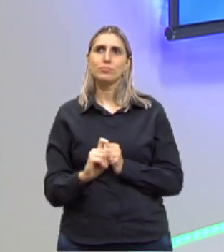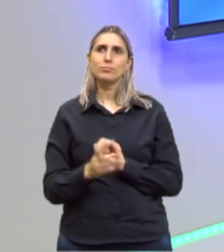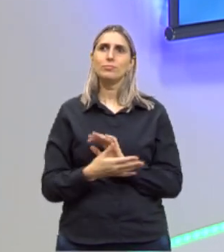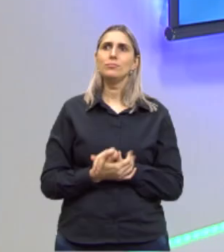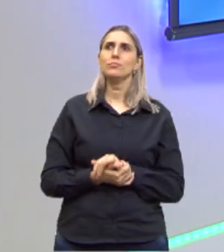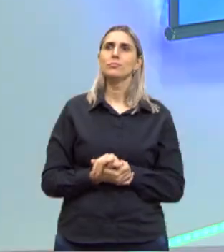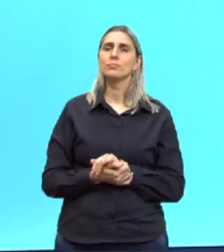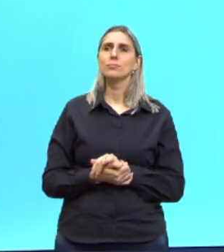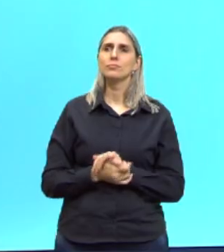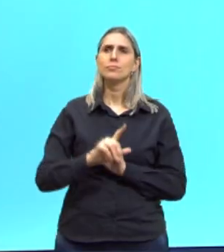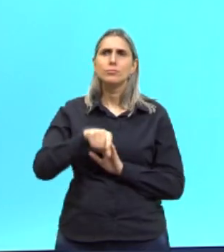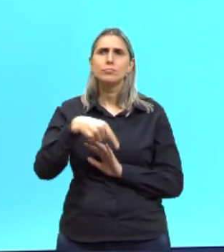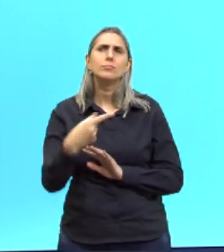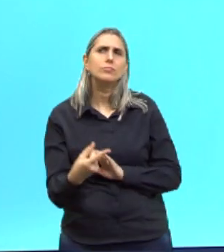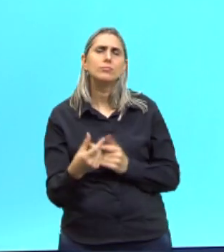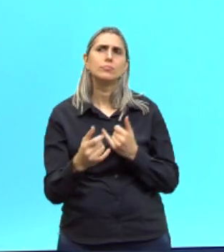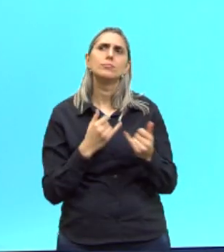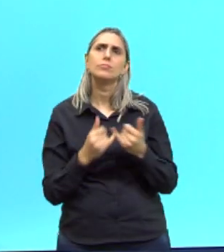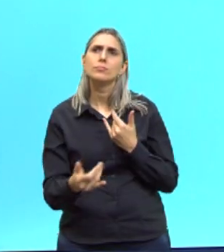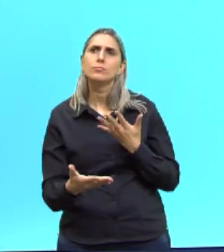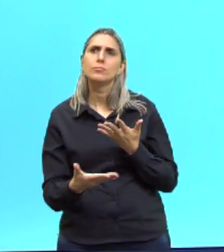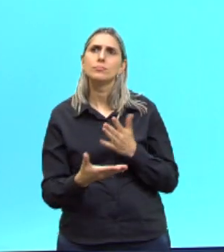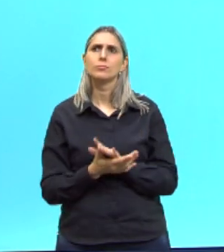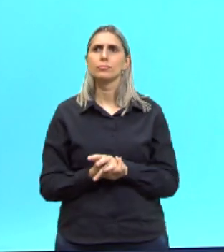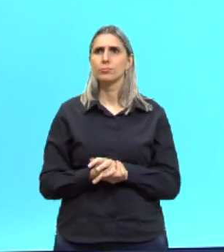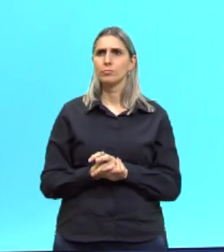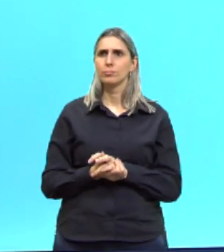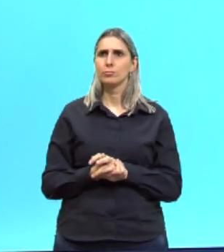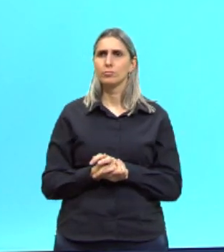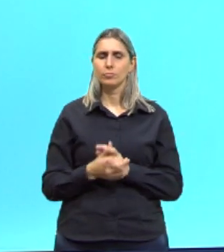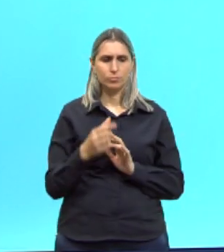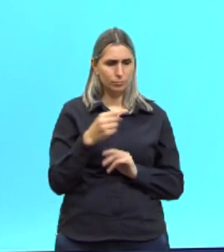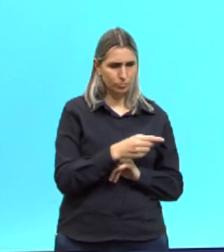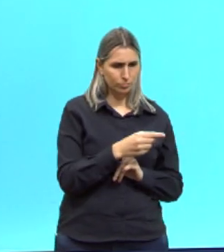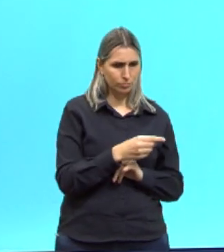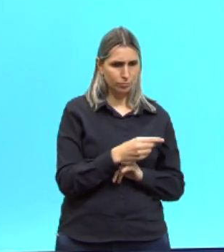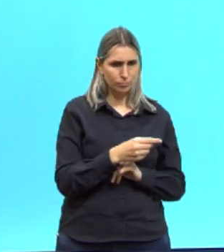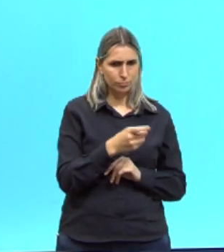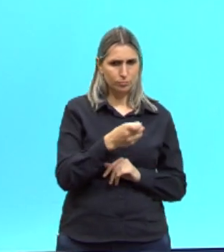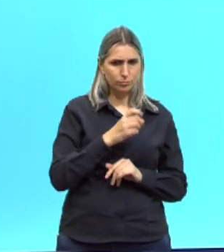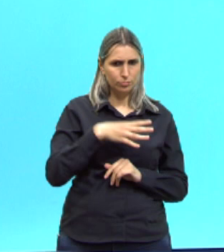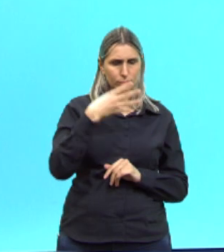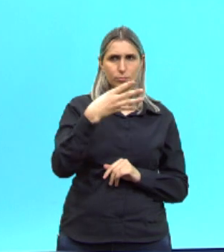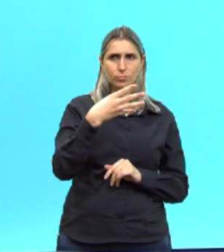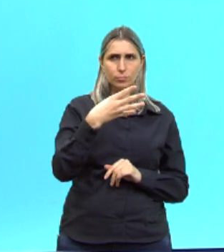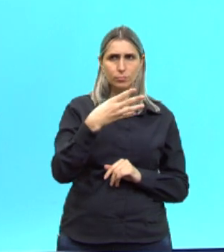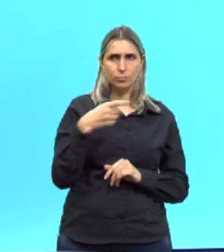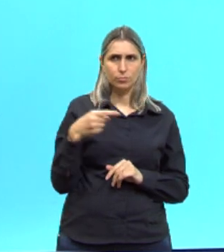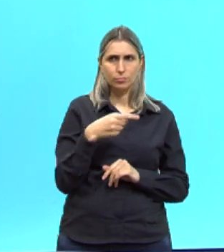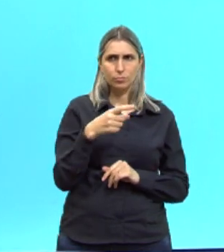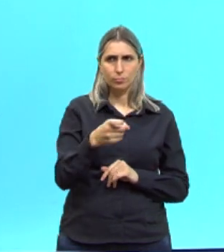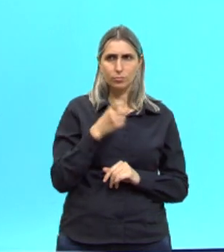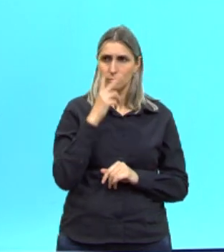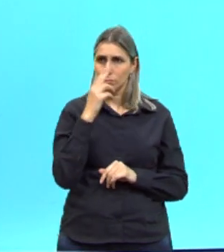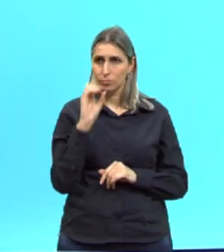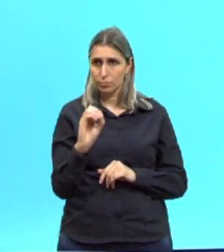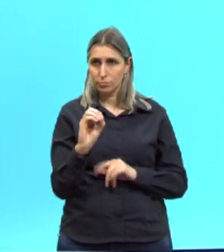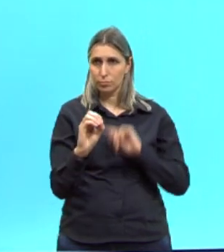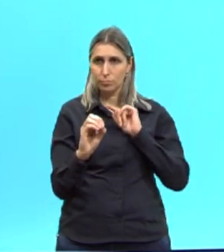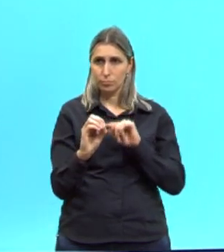lá. Outros exemplos aqui. Menos x na quarta menos x igual a